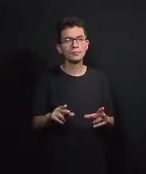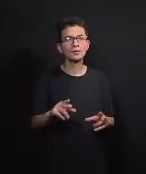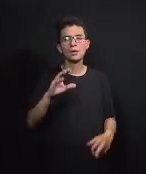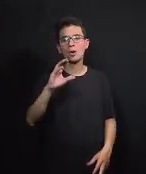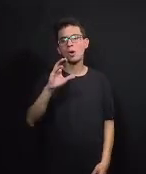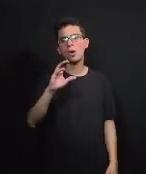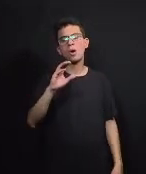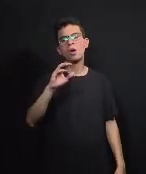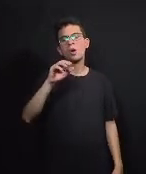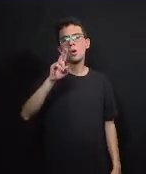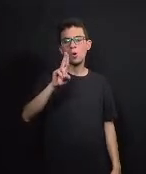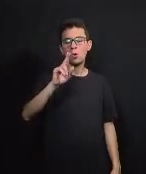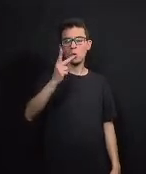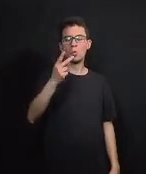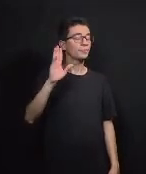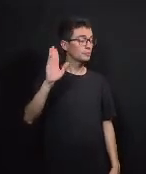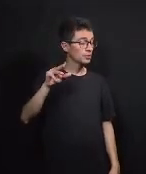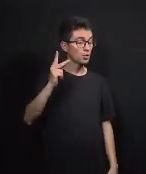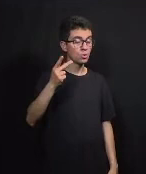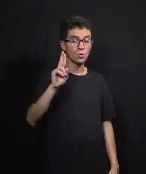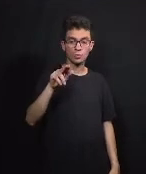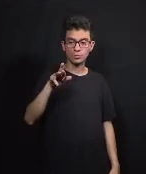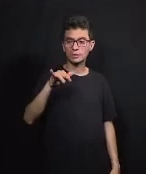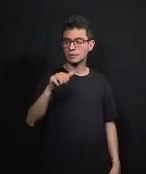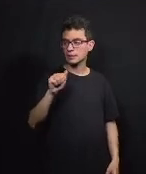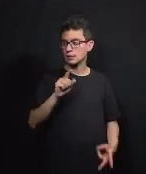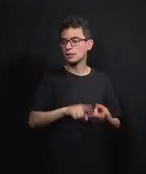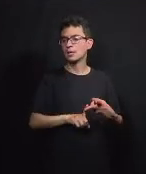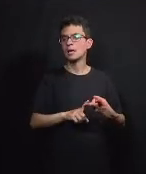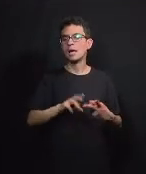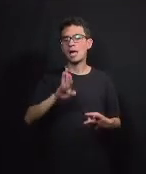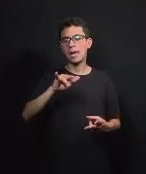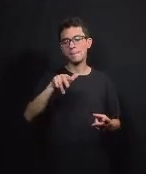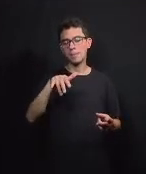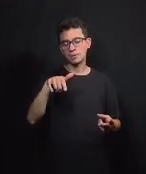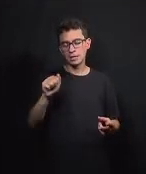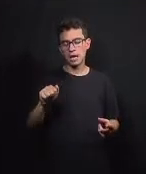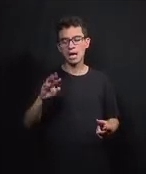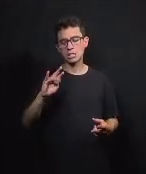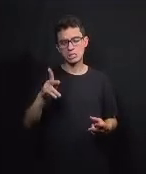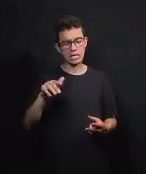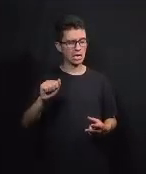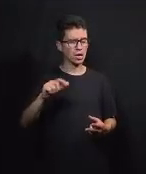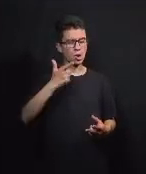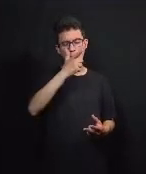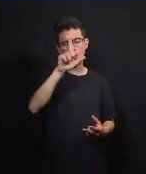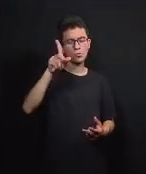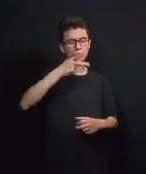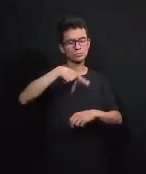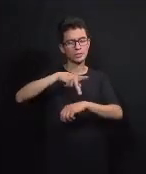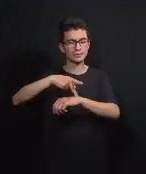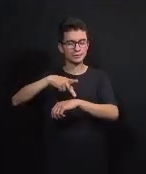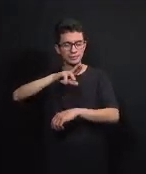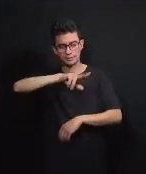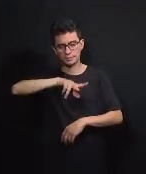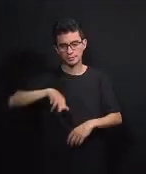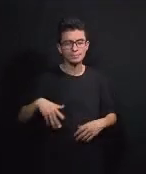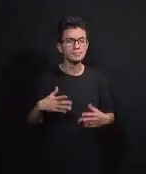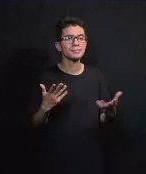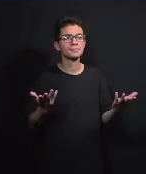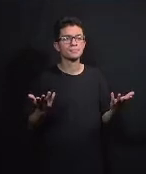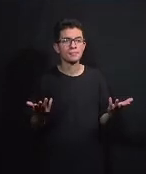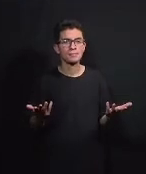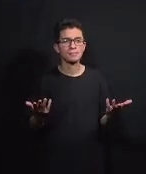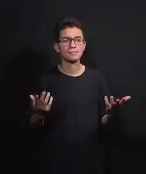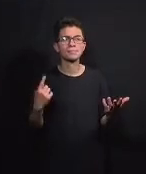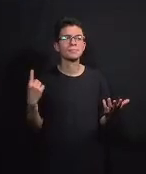Hungria em primeiro lugar, é o caso da República Tcheca e outros. E, para não ir